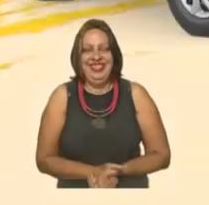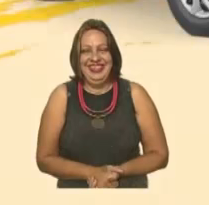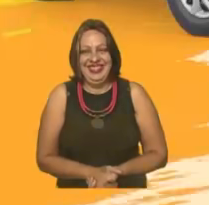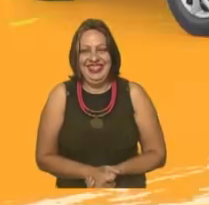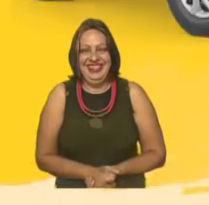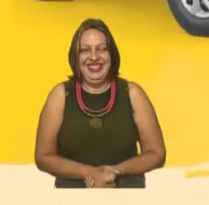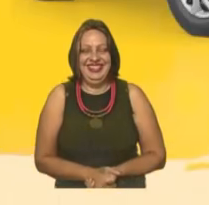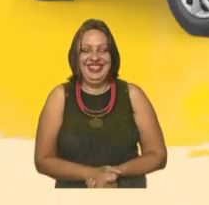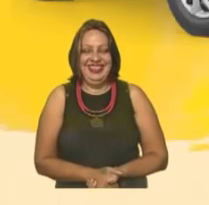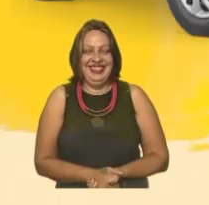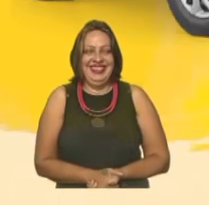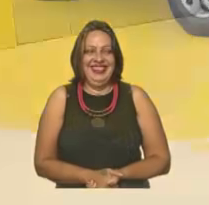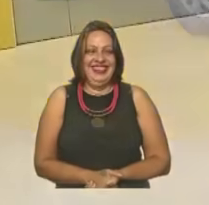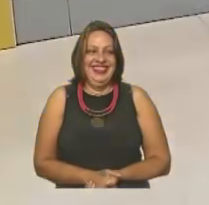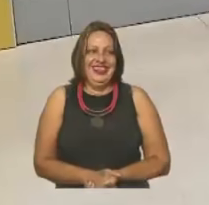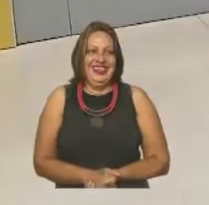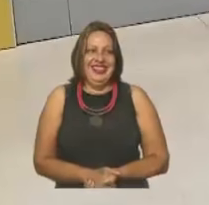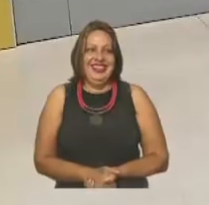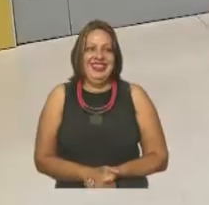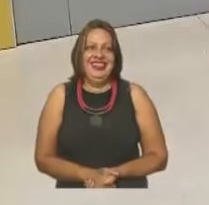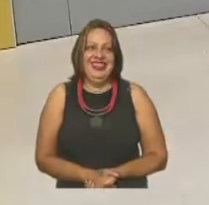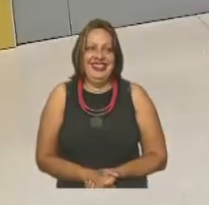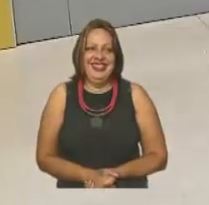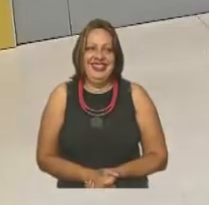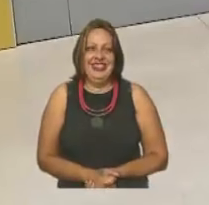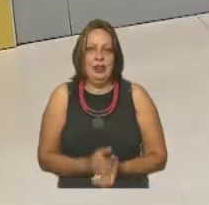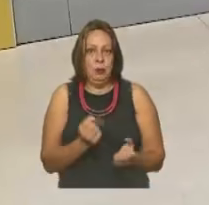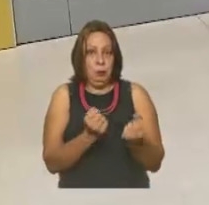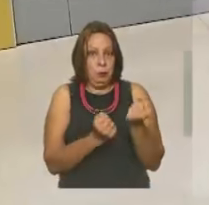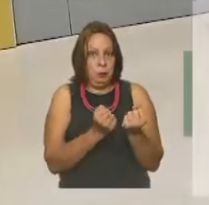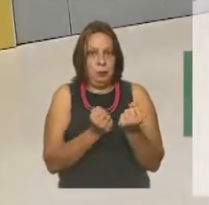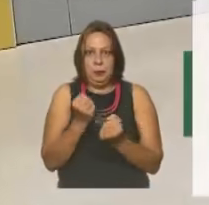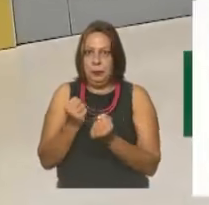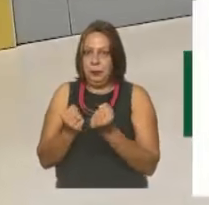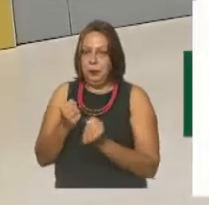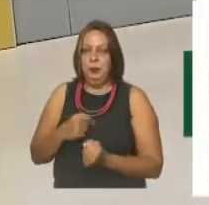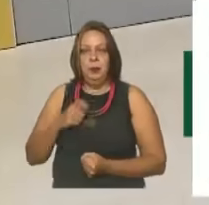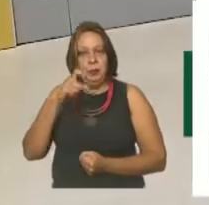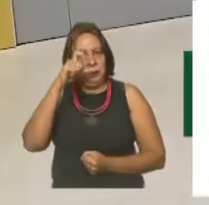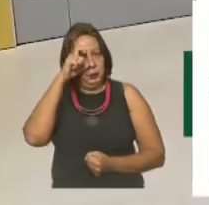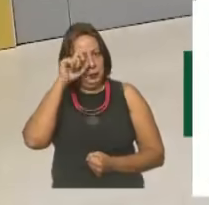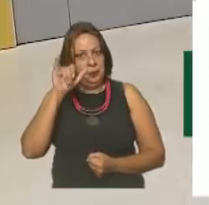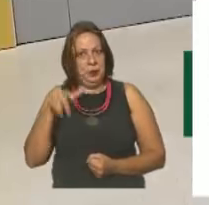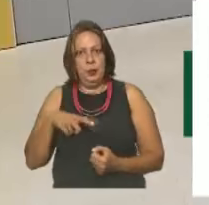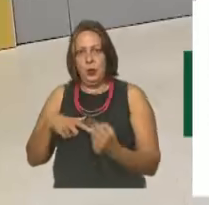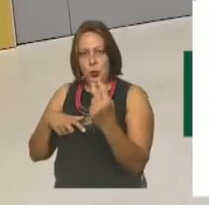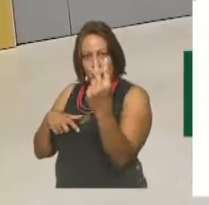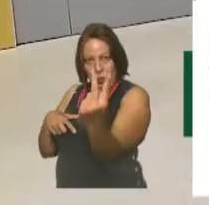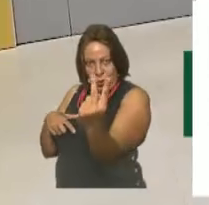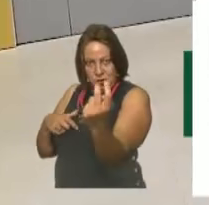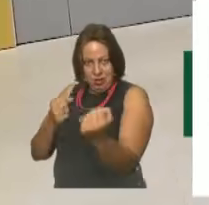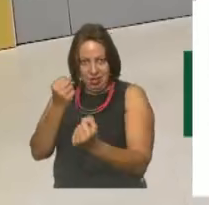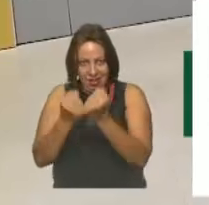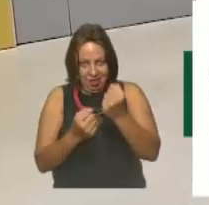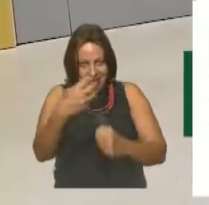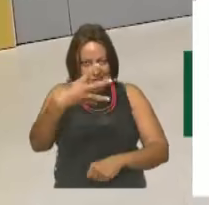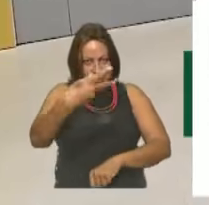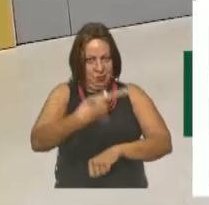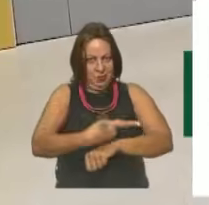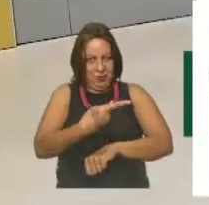prêmio. É isso mesmo, um Fiat Mobi e um Renault Kwid, dois carros para você no quarto